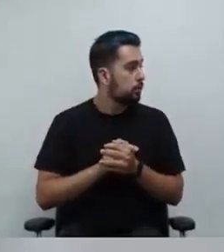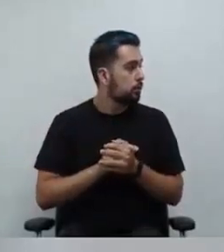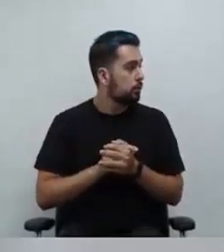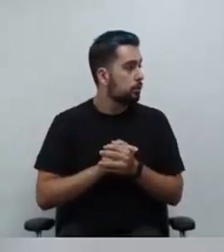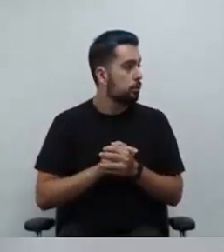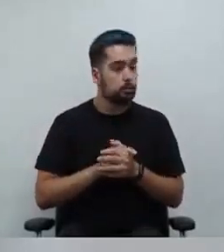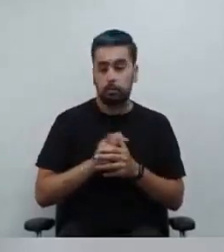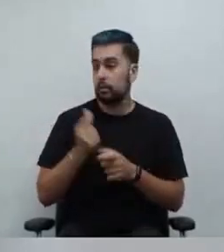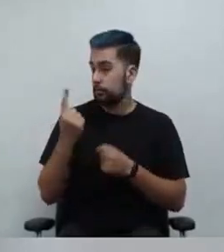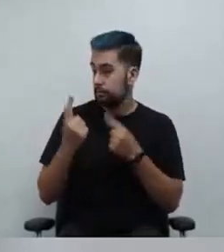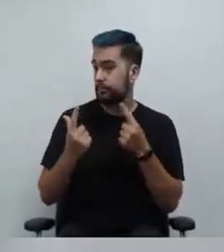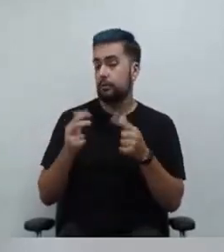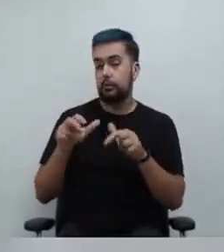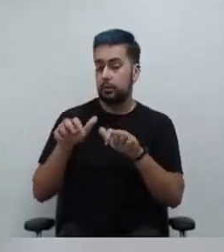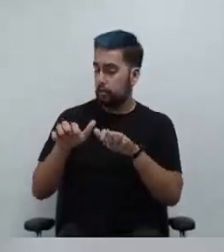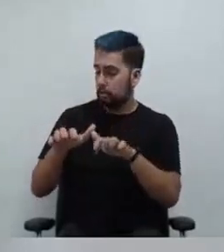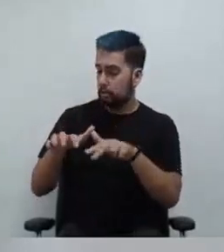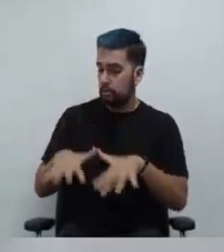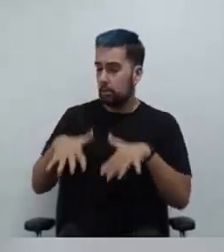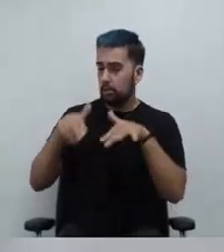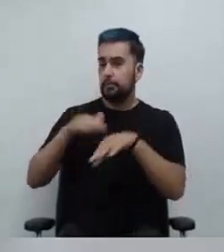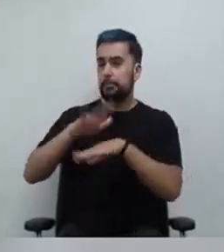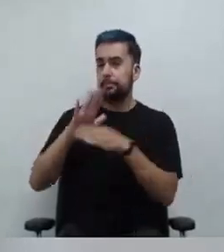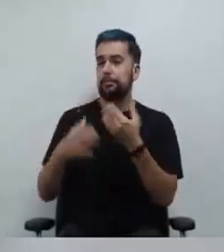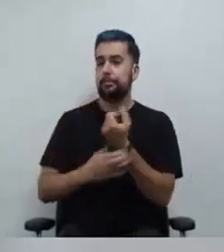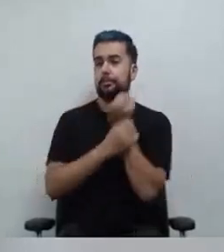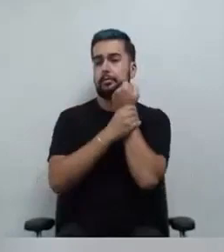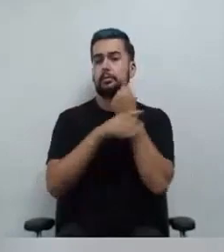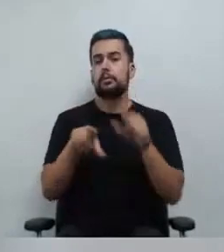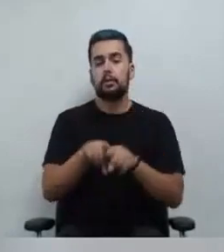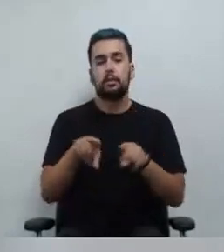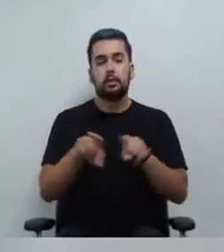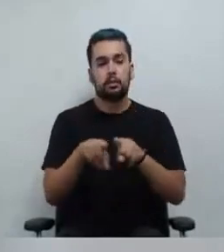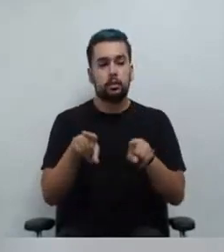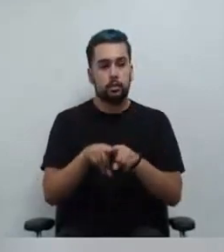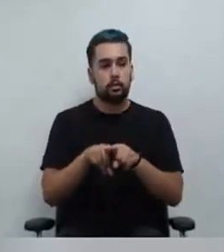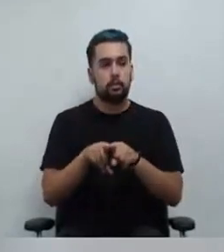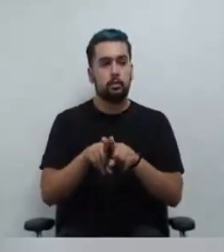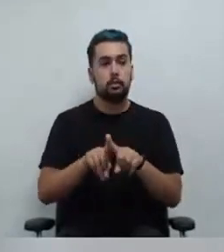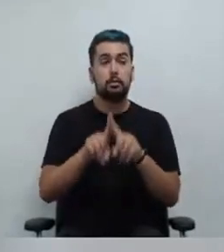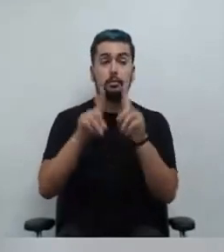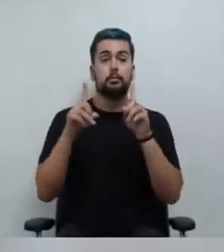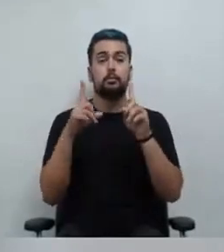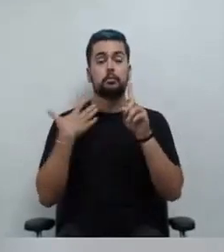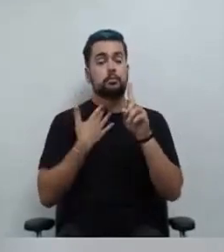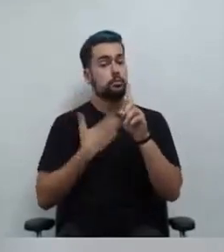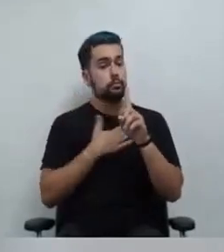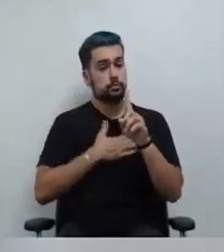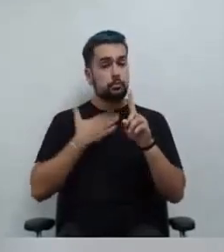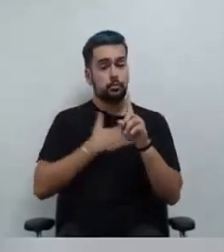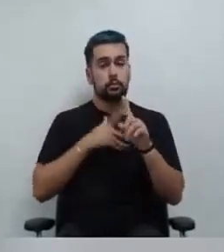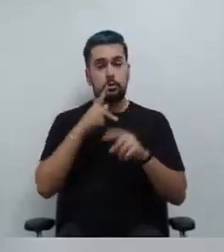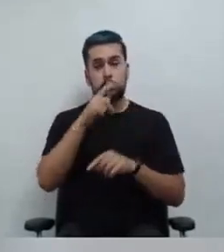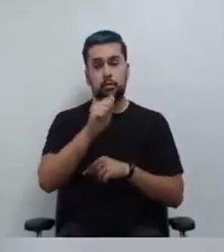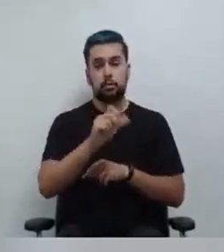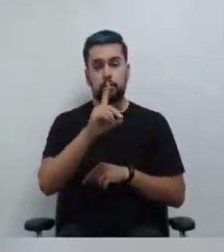e talvez algo aparentemente mais seguro, ou o mais seguro, mas satisfeito por saber que a PADEP